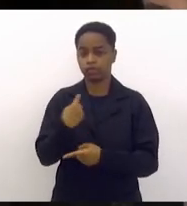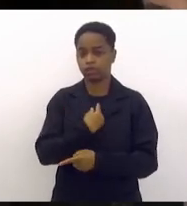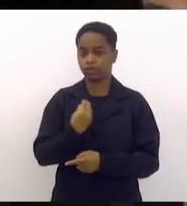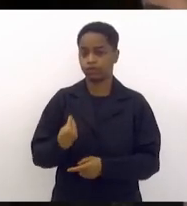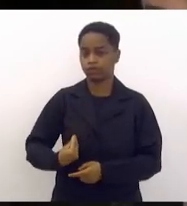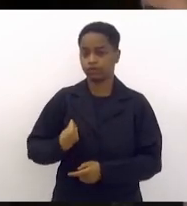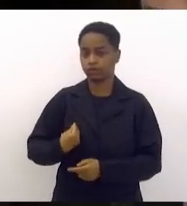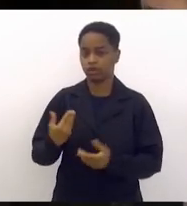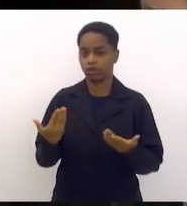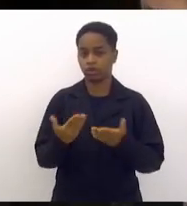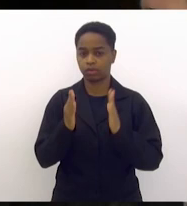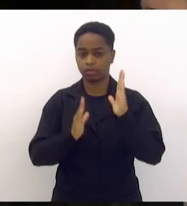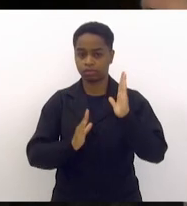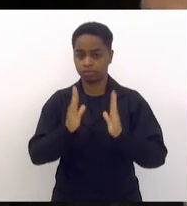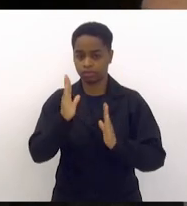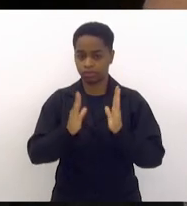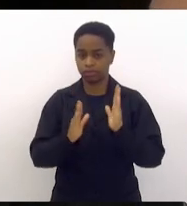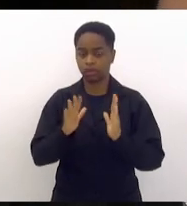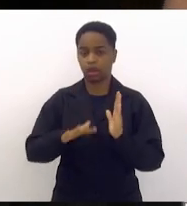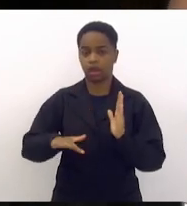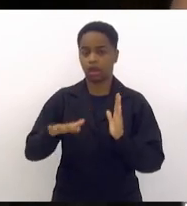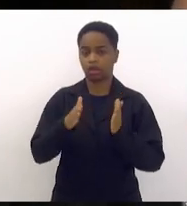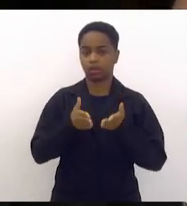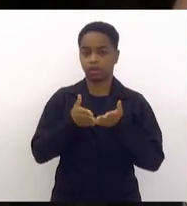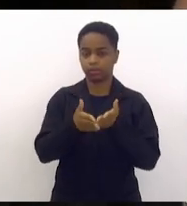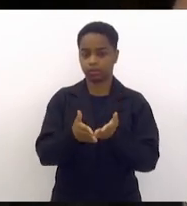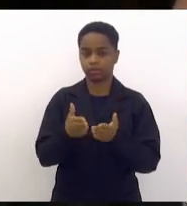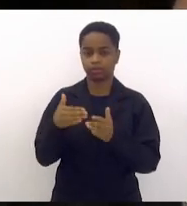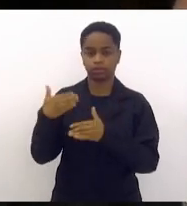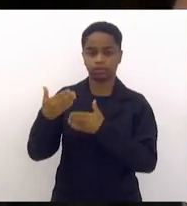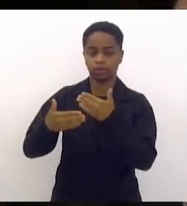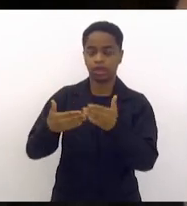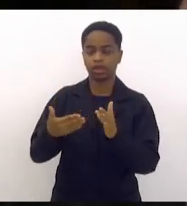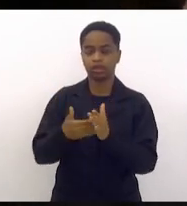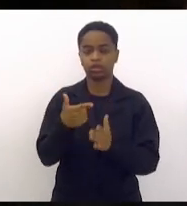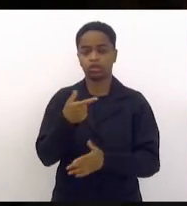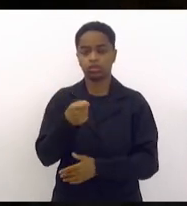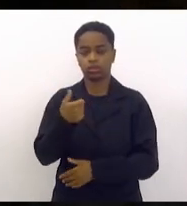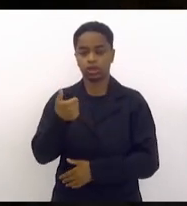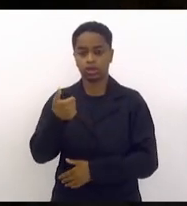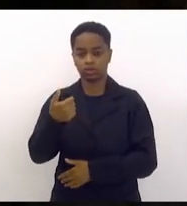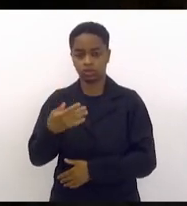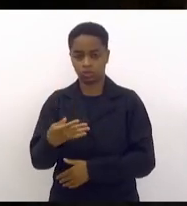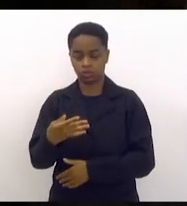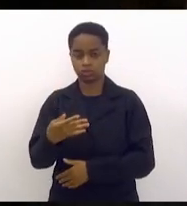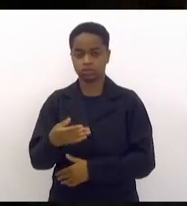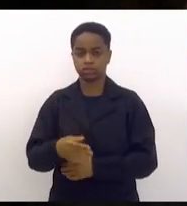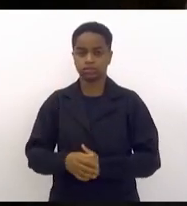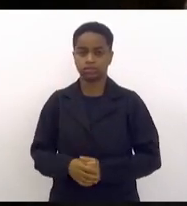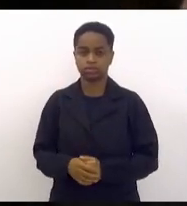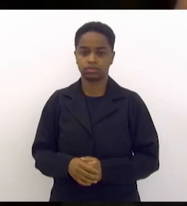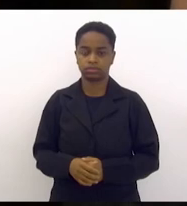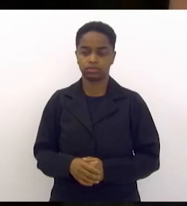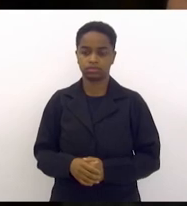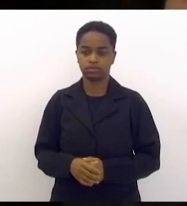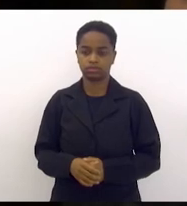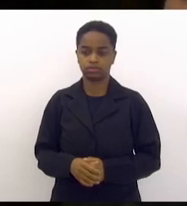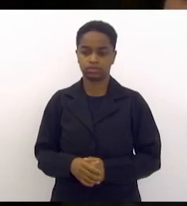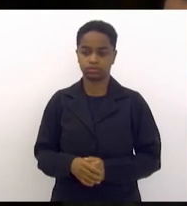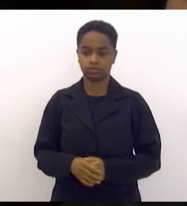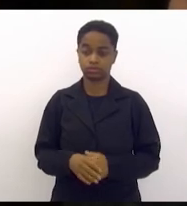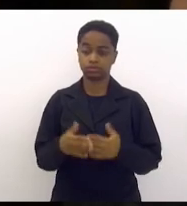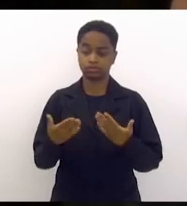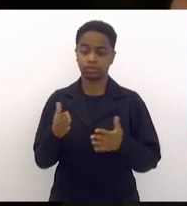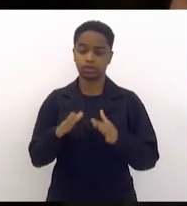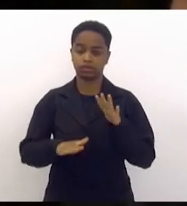período em que a indústria naval cresceu muito até 2014 e alguém muitas pessoas às vezes